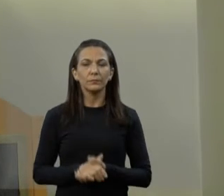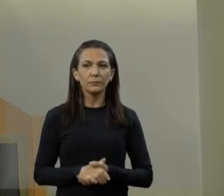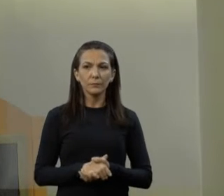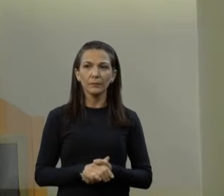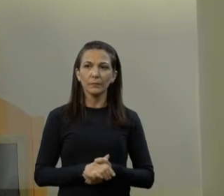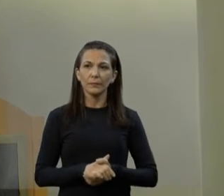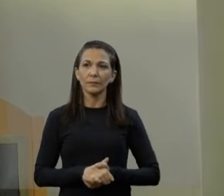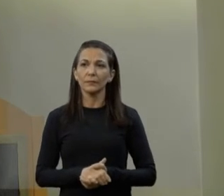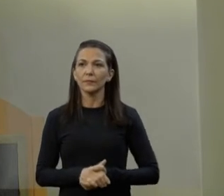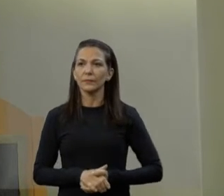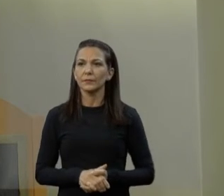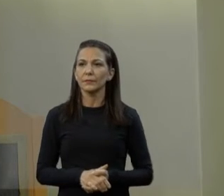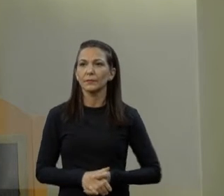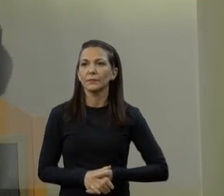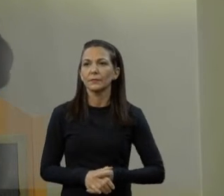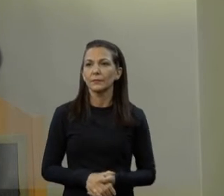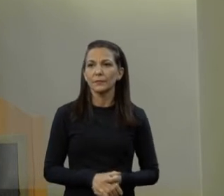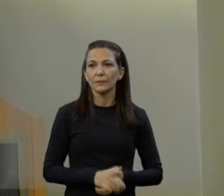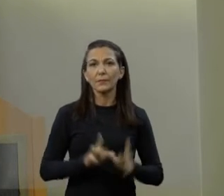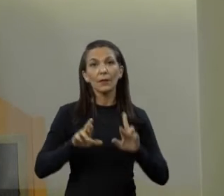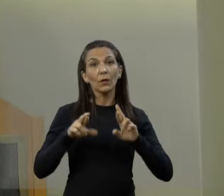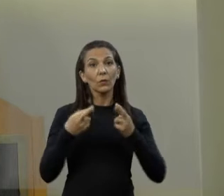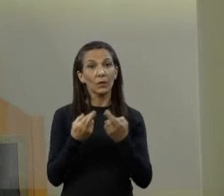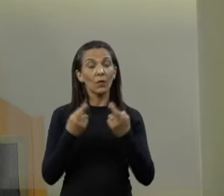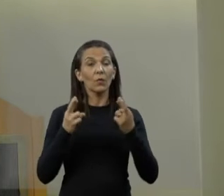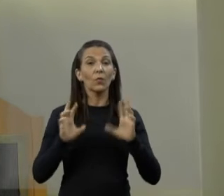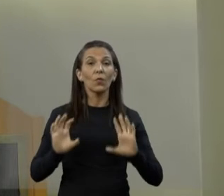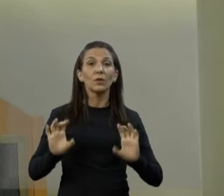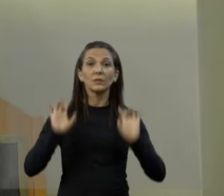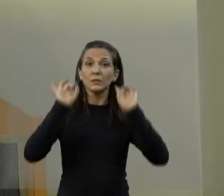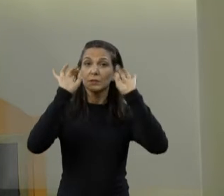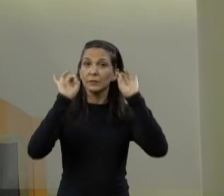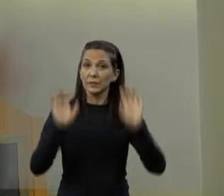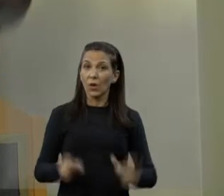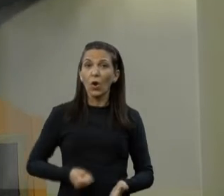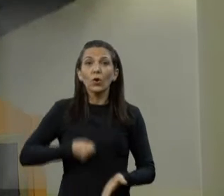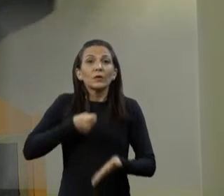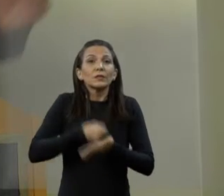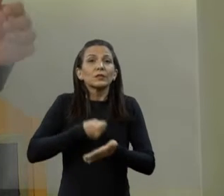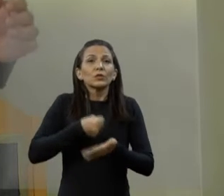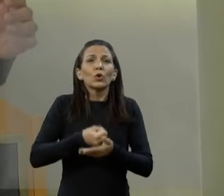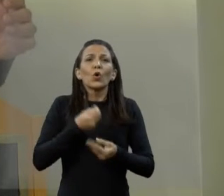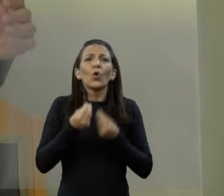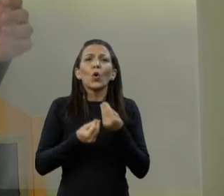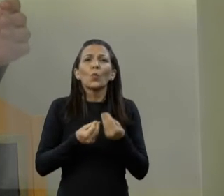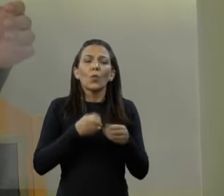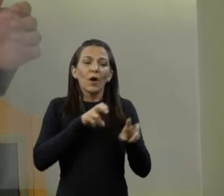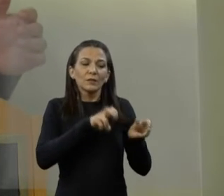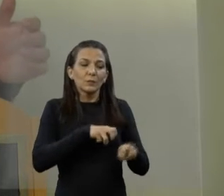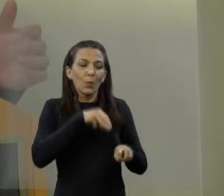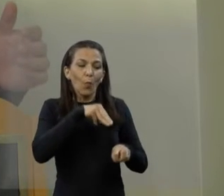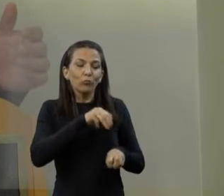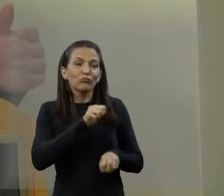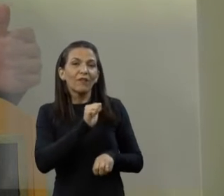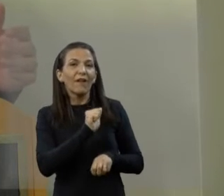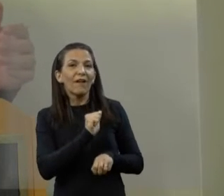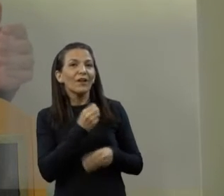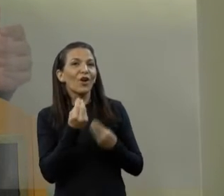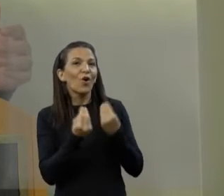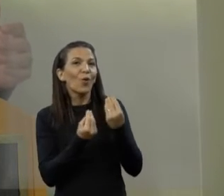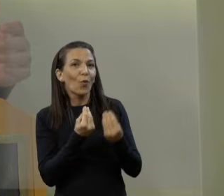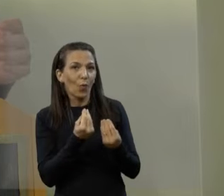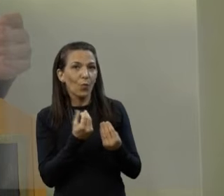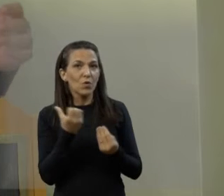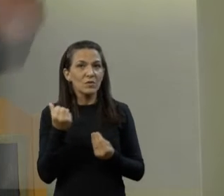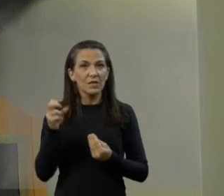e nessa a sessão solene a gente cobrou como fica o Monte Alegre que na Bela Vista São 6 km